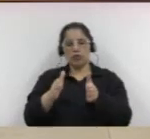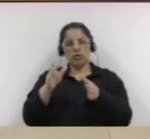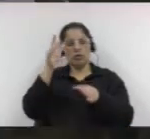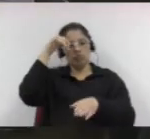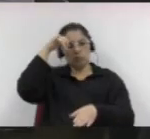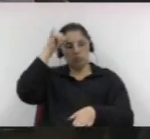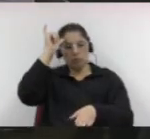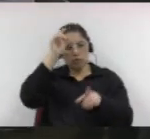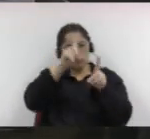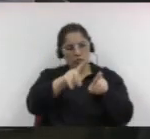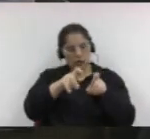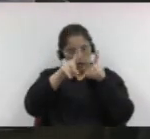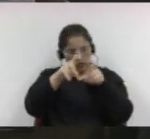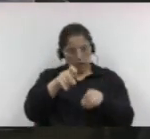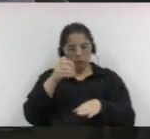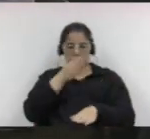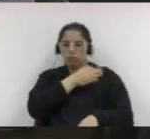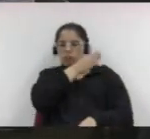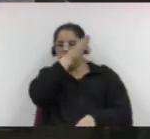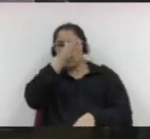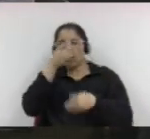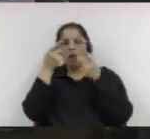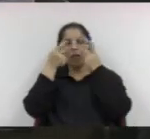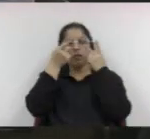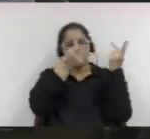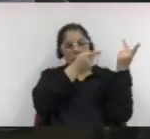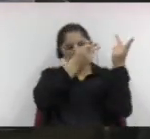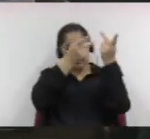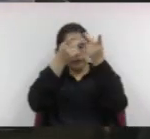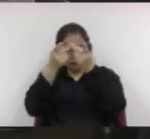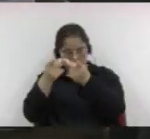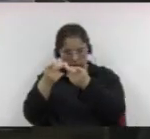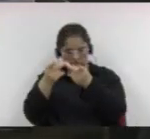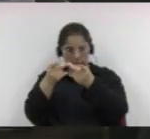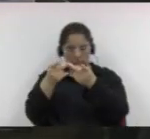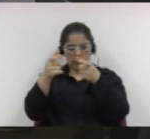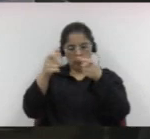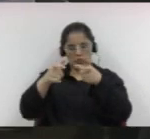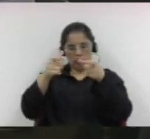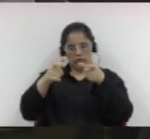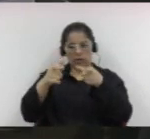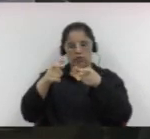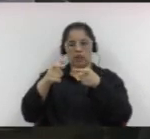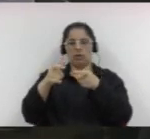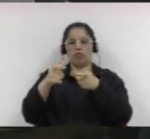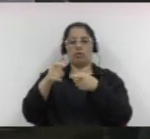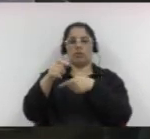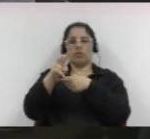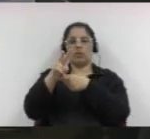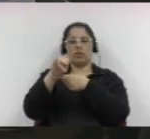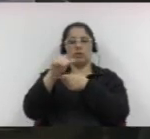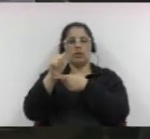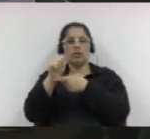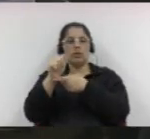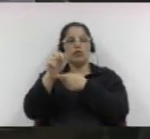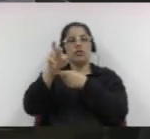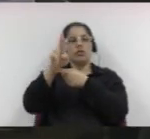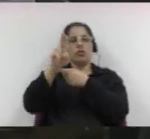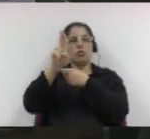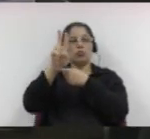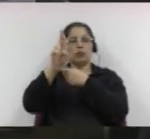Também fui fazer uma ouvidoria nessa região da via rural dos Pires. Isso já não é um alarme, isso